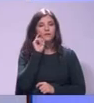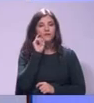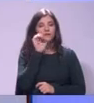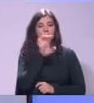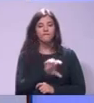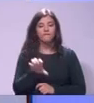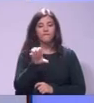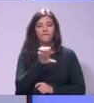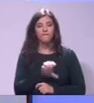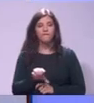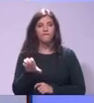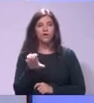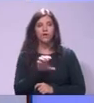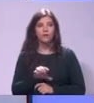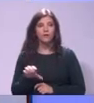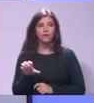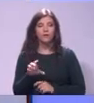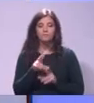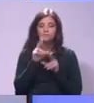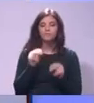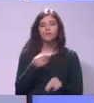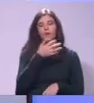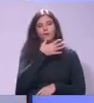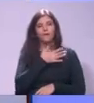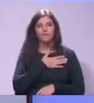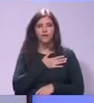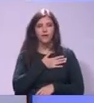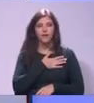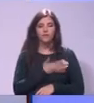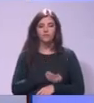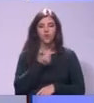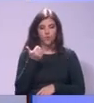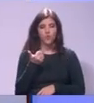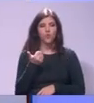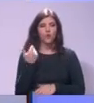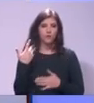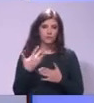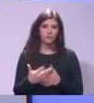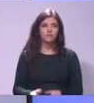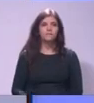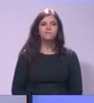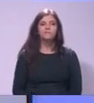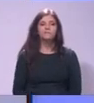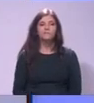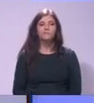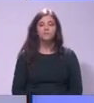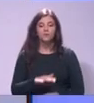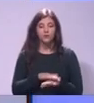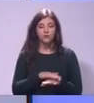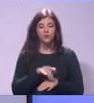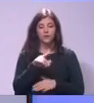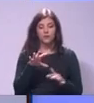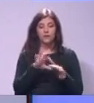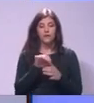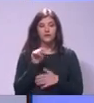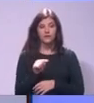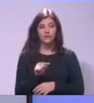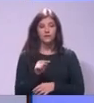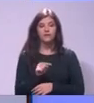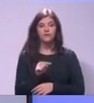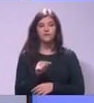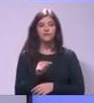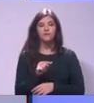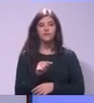forma alegadamente limpa como vai ficar a ganhar troféus nos últimos anos porque a inovação é isso mesmo aquelas